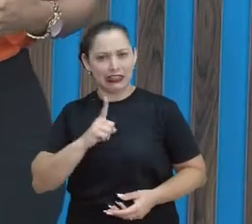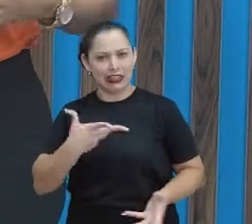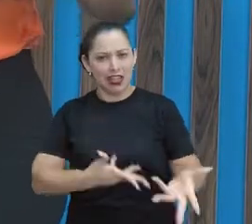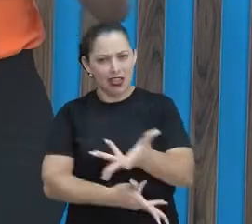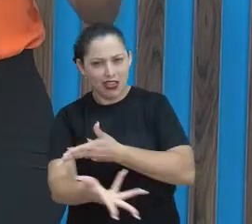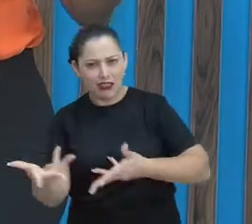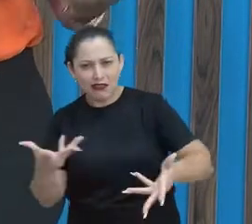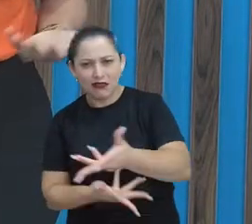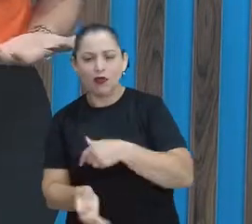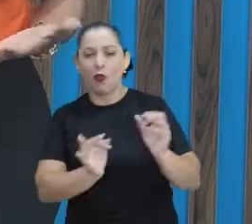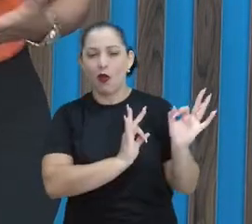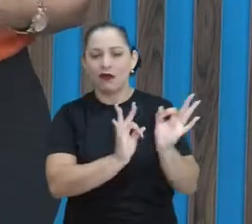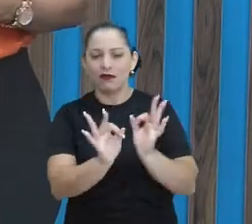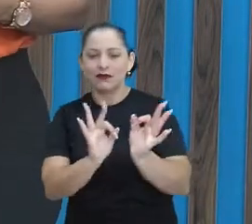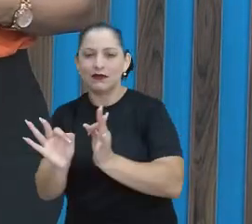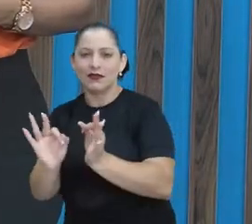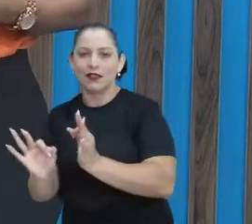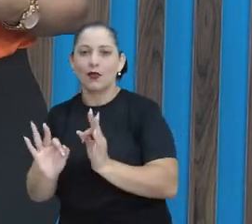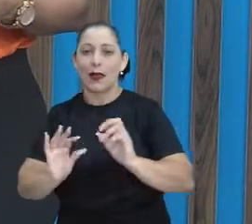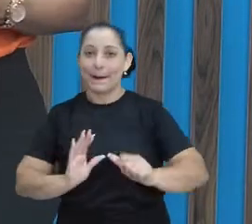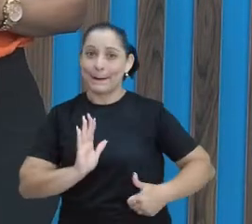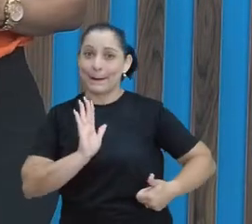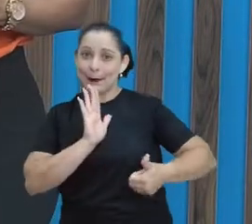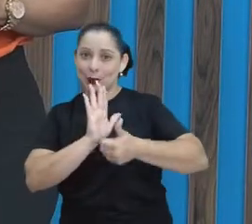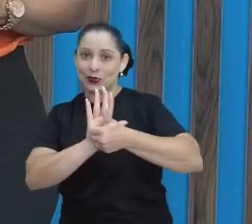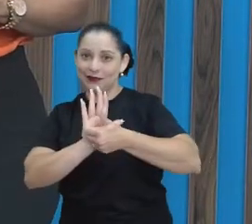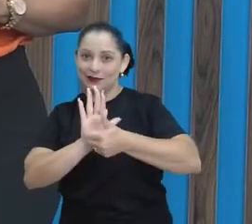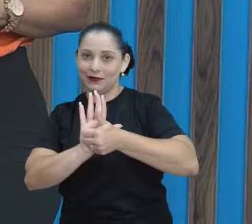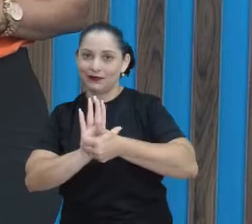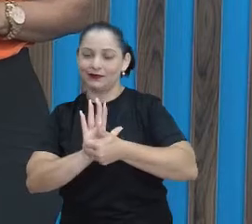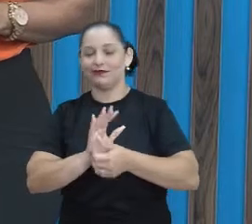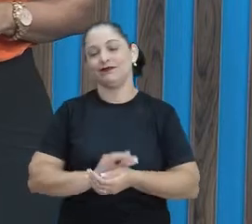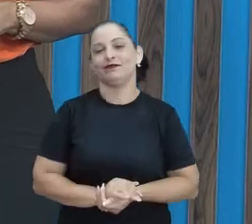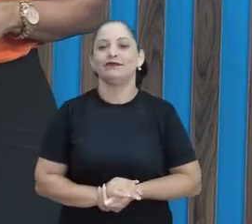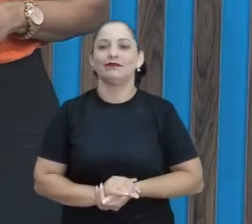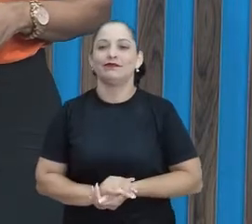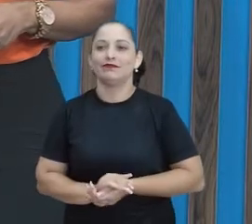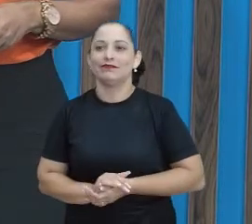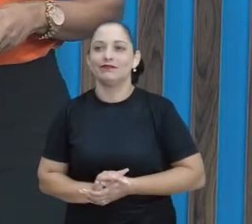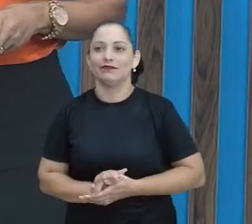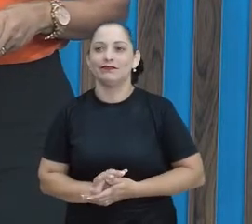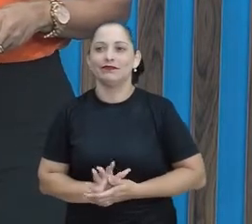respostas organizativas para o estudante muito importantes.